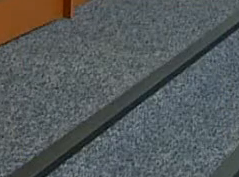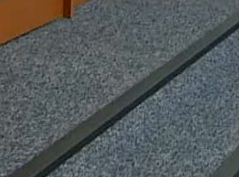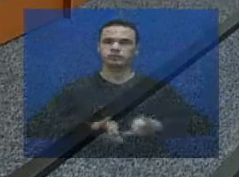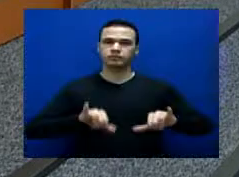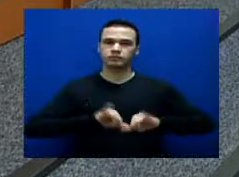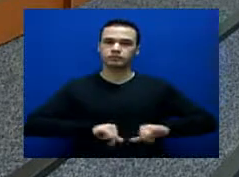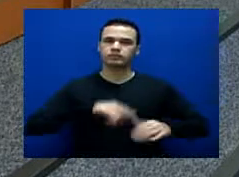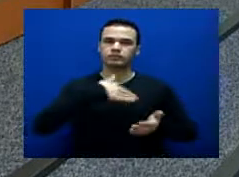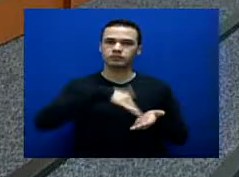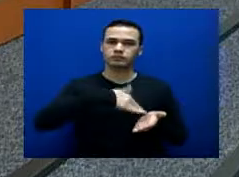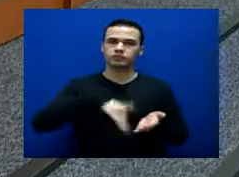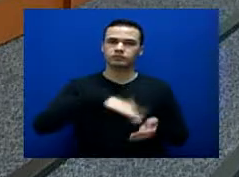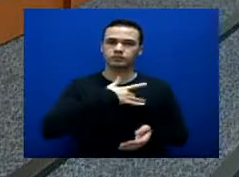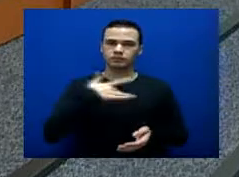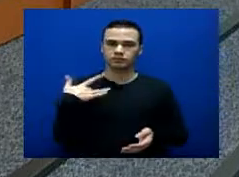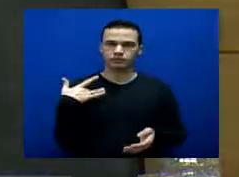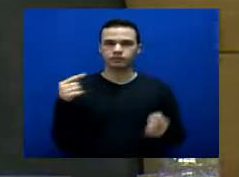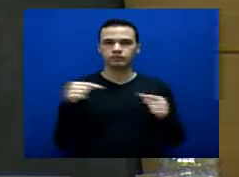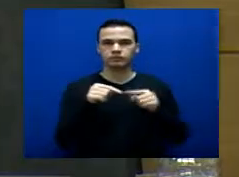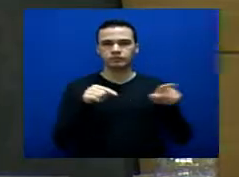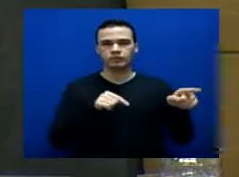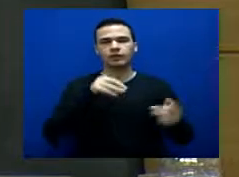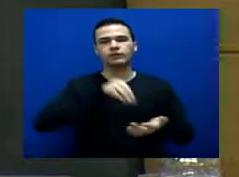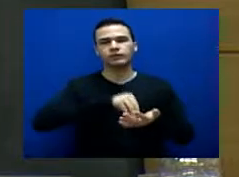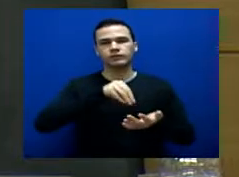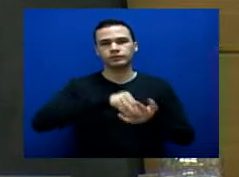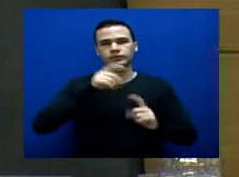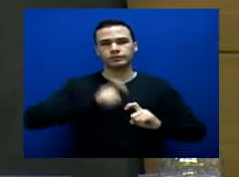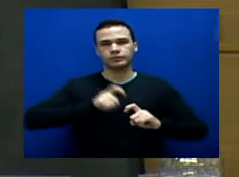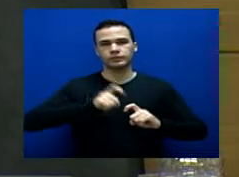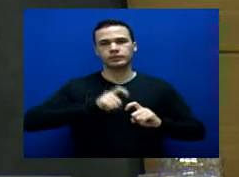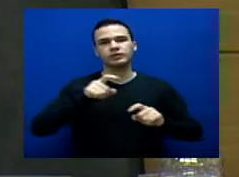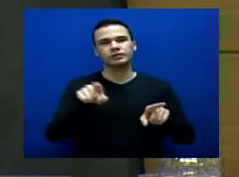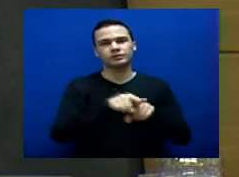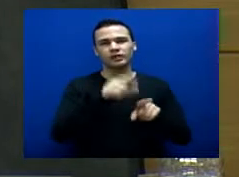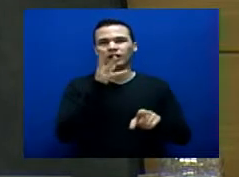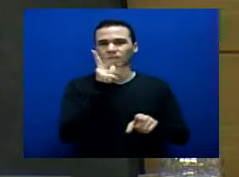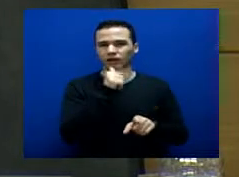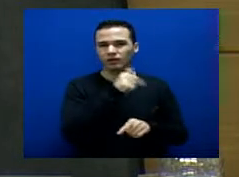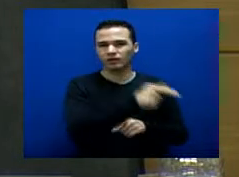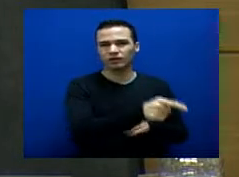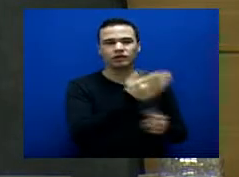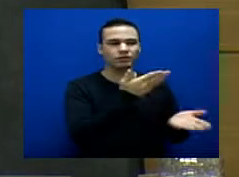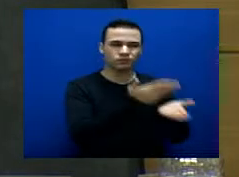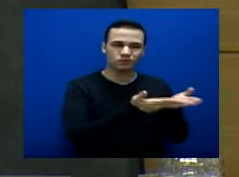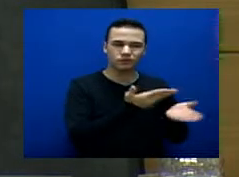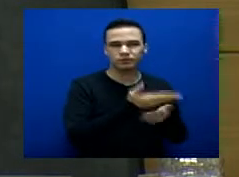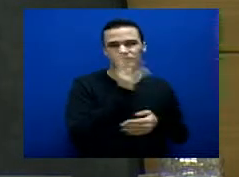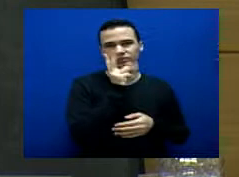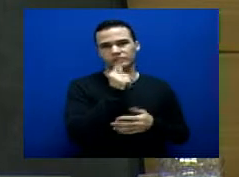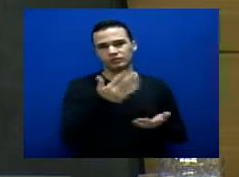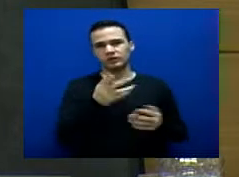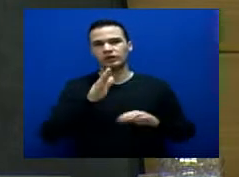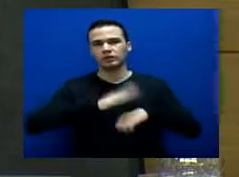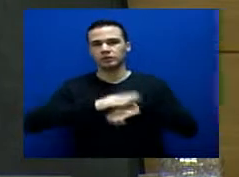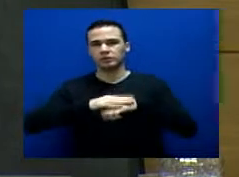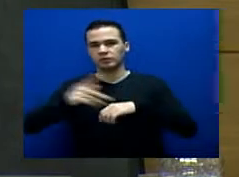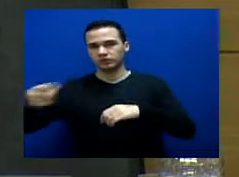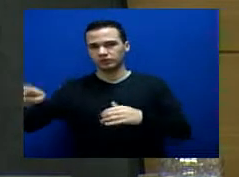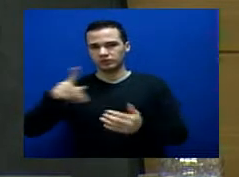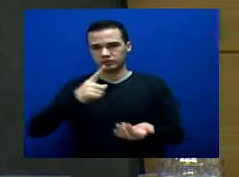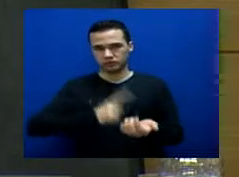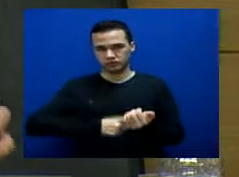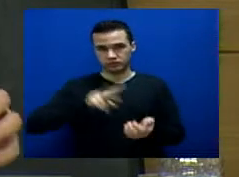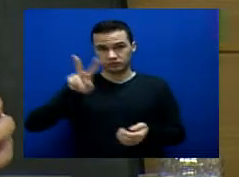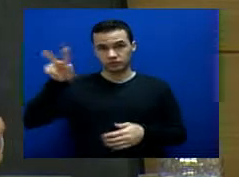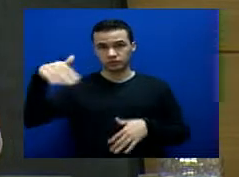Informações à Secretaria de Saúde sobre a falta dos médicos e demora no atendimento da UPH Zona Norte. Vereador Vitão do Cachorrão, Vossa